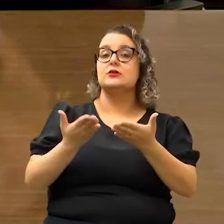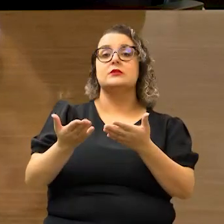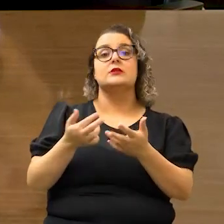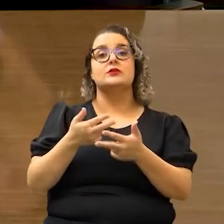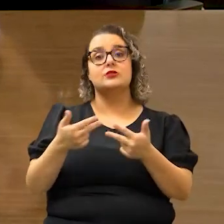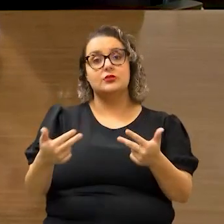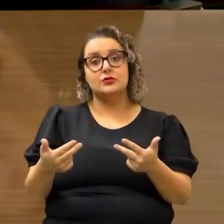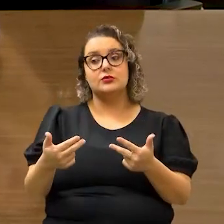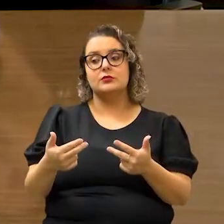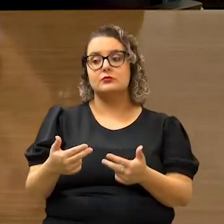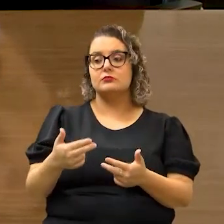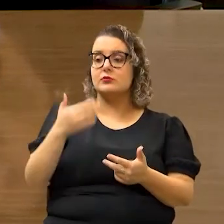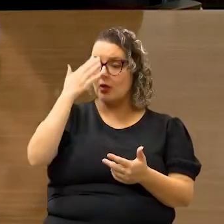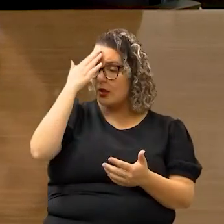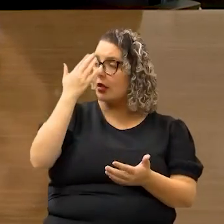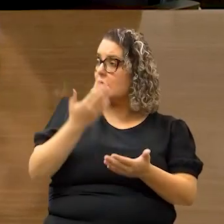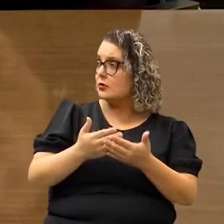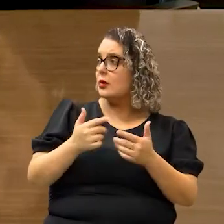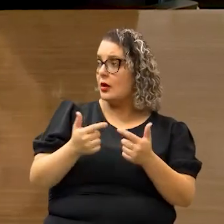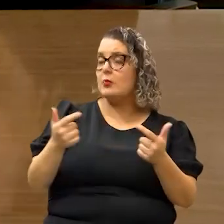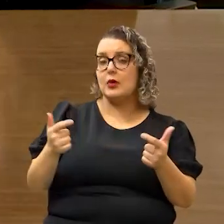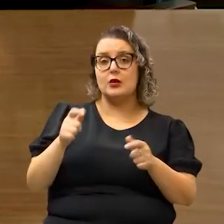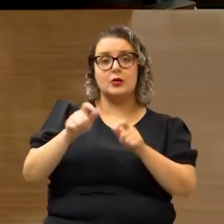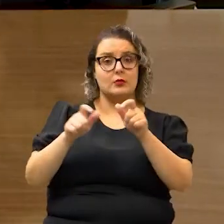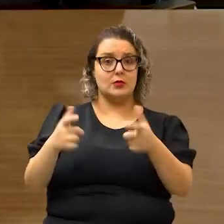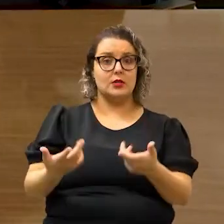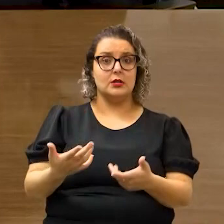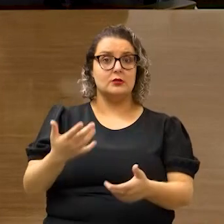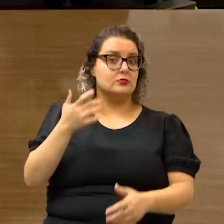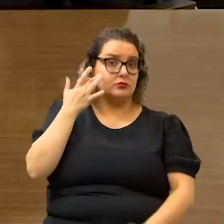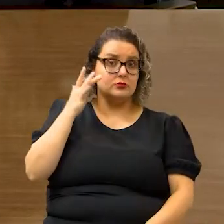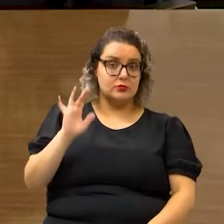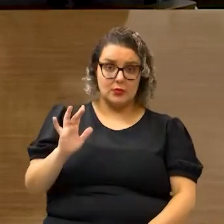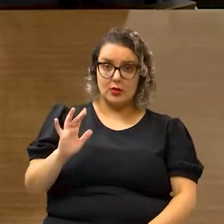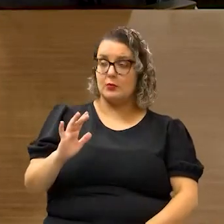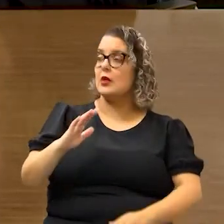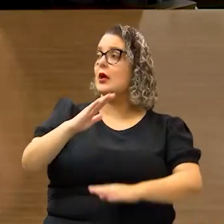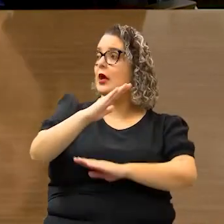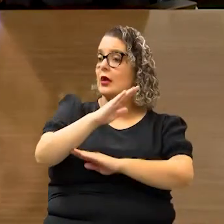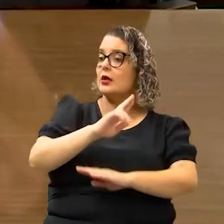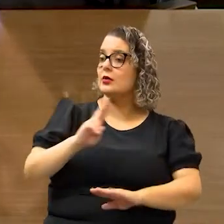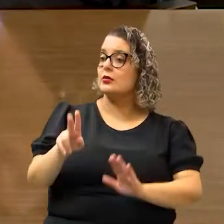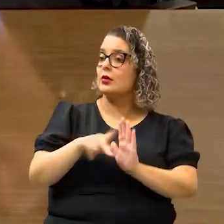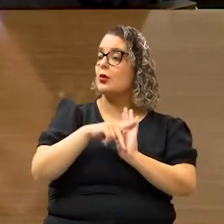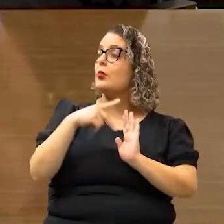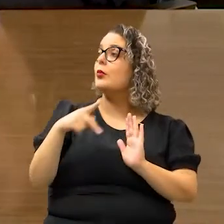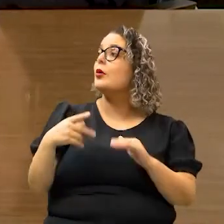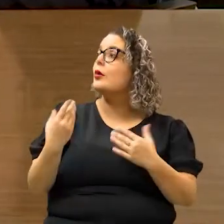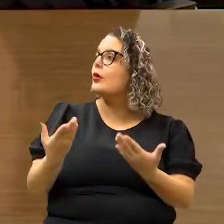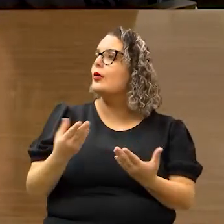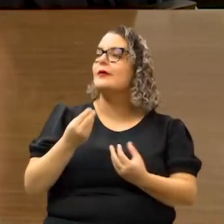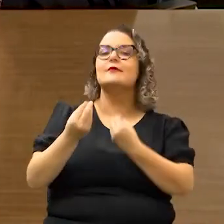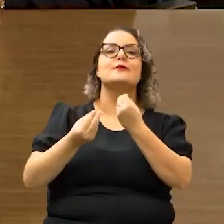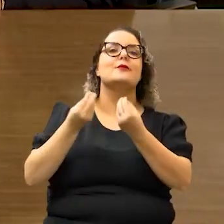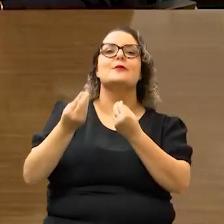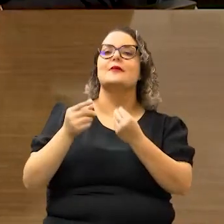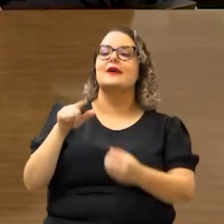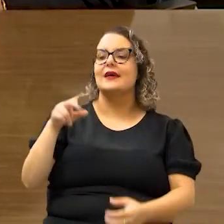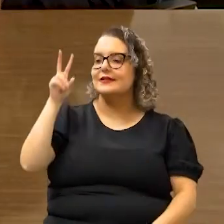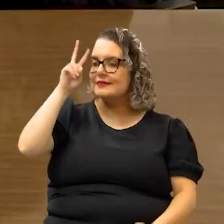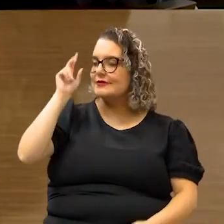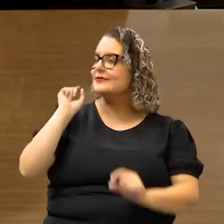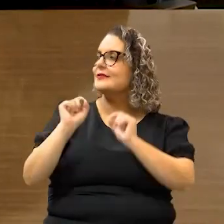um evento que trata de algo que creio que a maior parte das pessoas não sabe, que a Câmara Municipal tem um nome